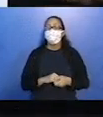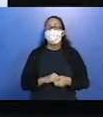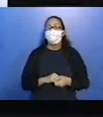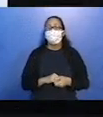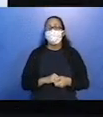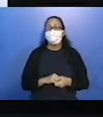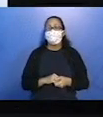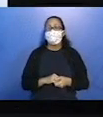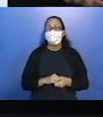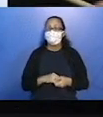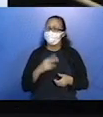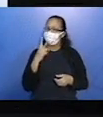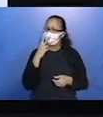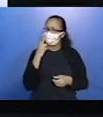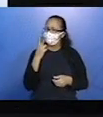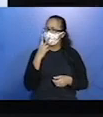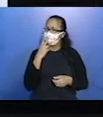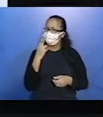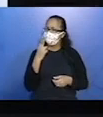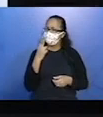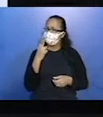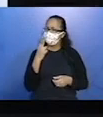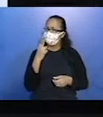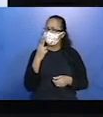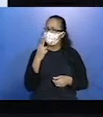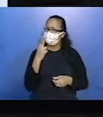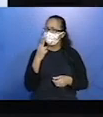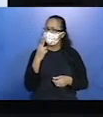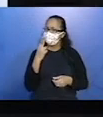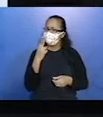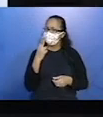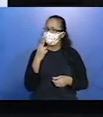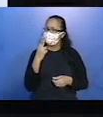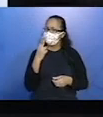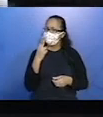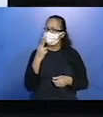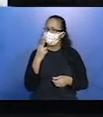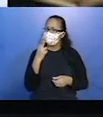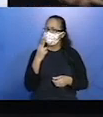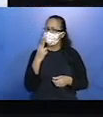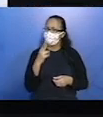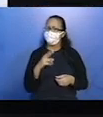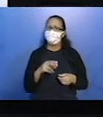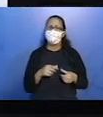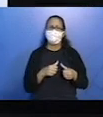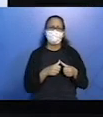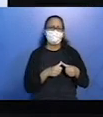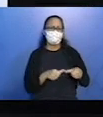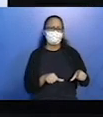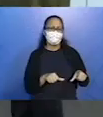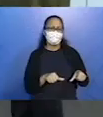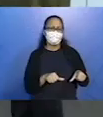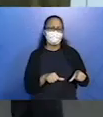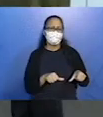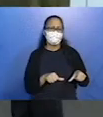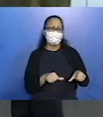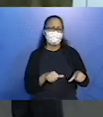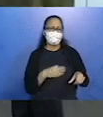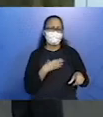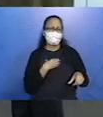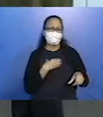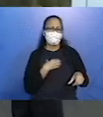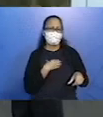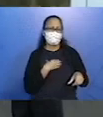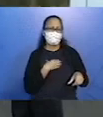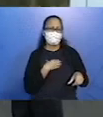Agora, parecer. Por que parecer é estado, professora? Você parece